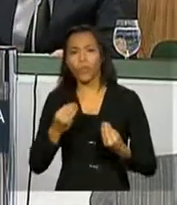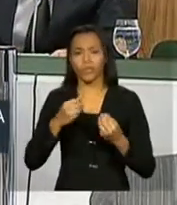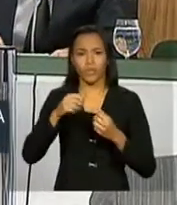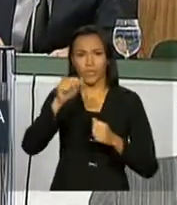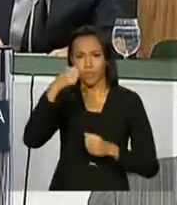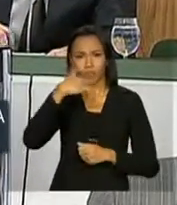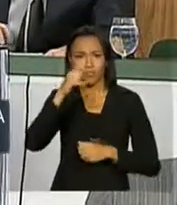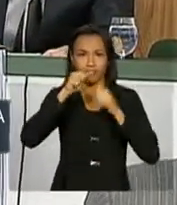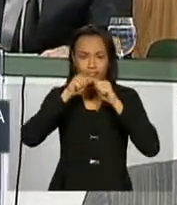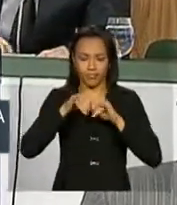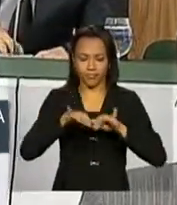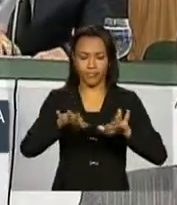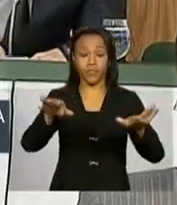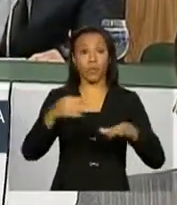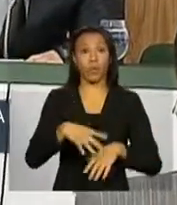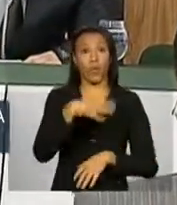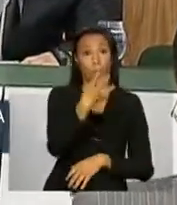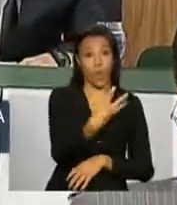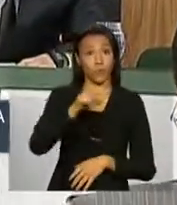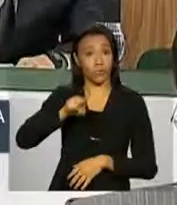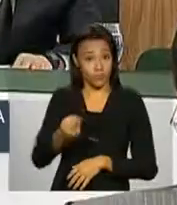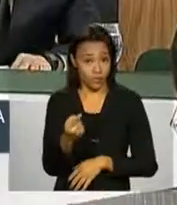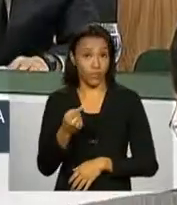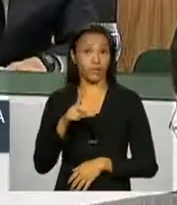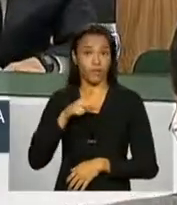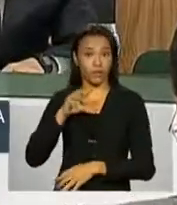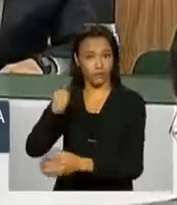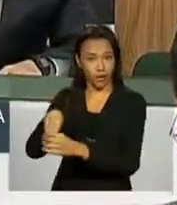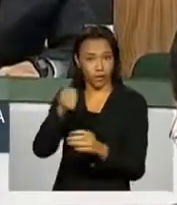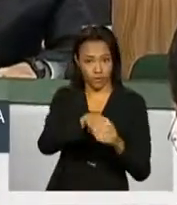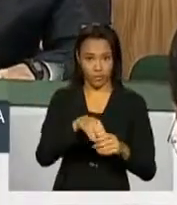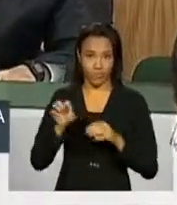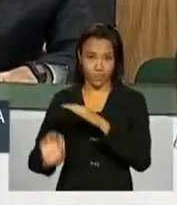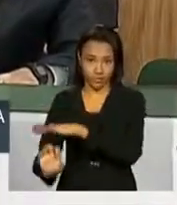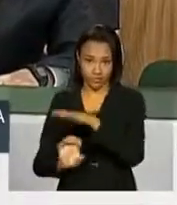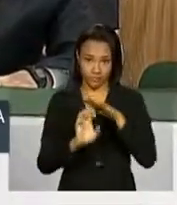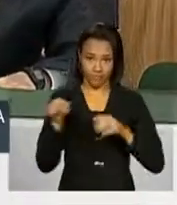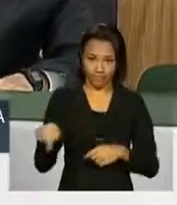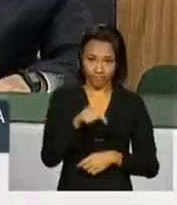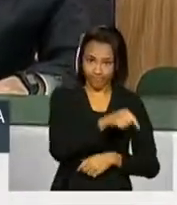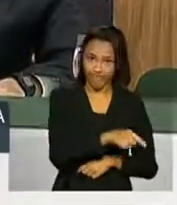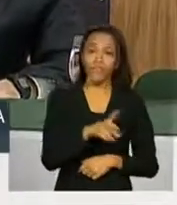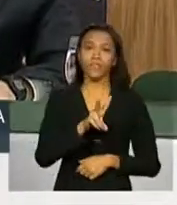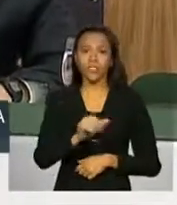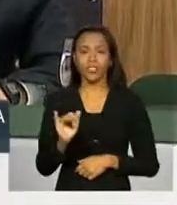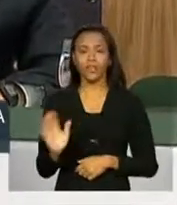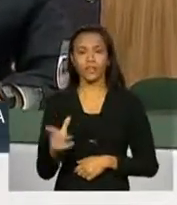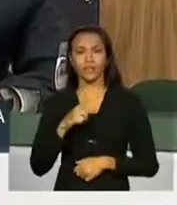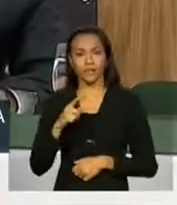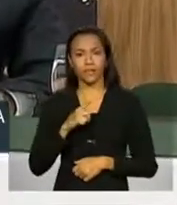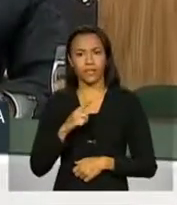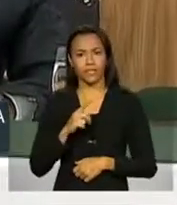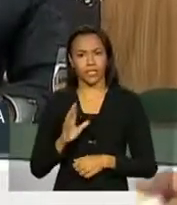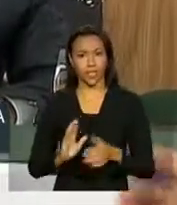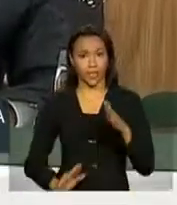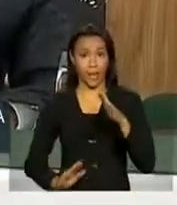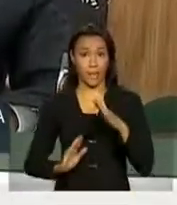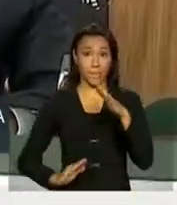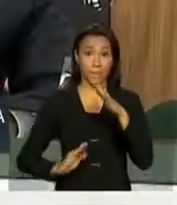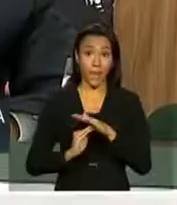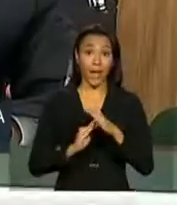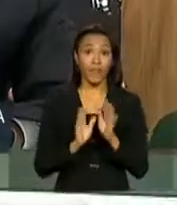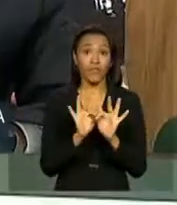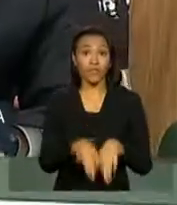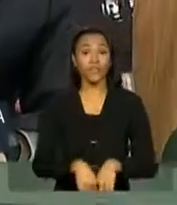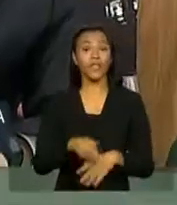mais de 4 mil componentes que tem nessas redes básicas, ou seja, essas redes todas que fazem parte desse pacote que está vencendo as concessões.